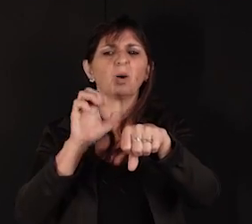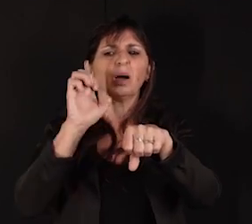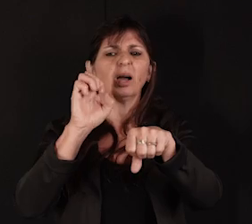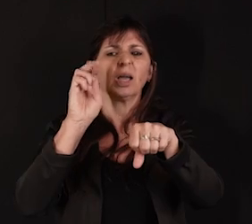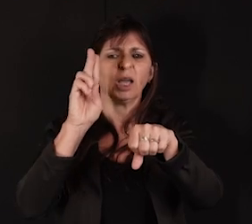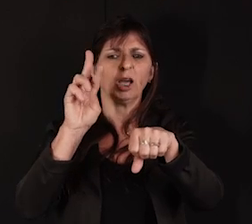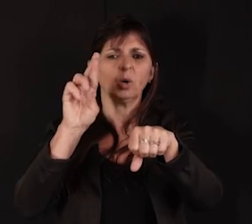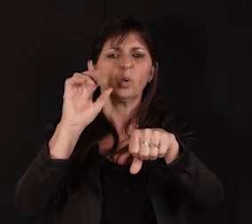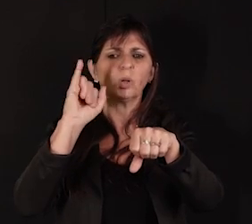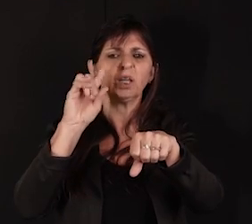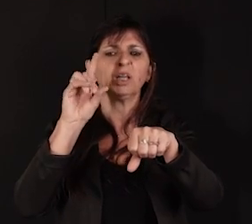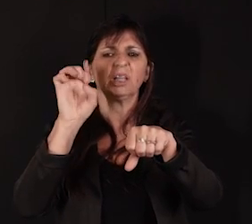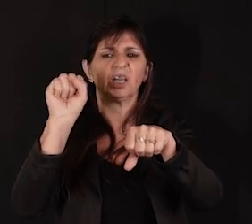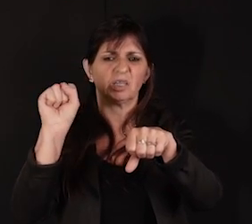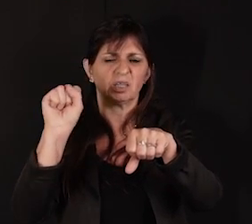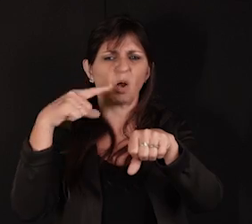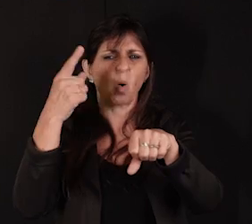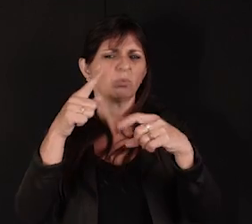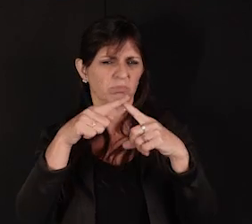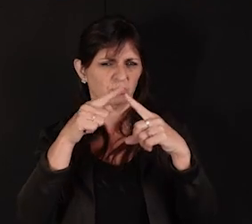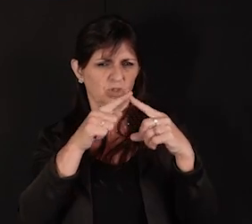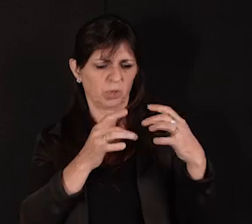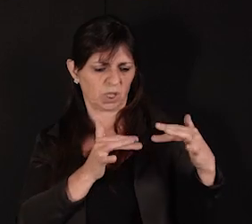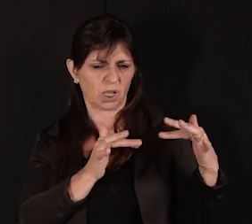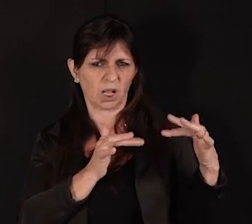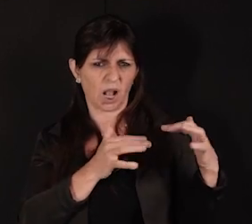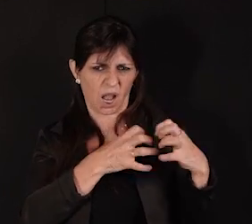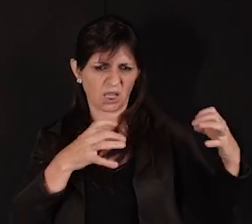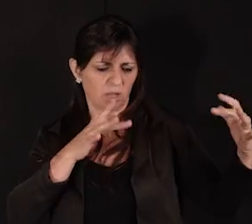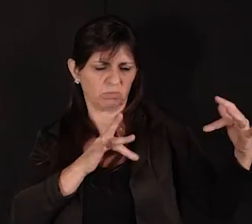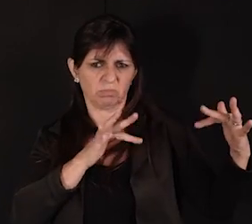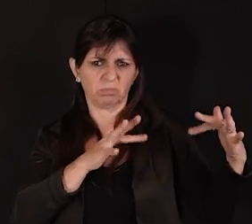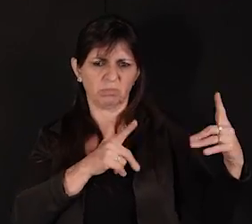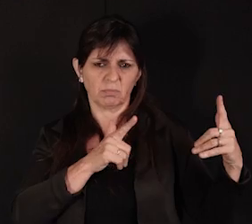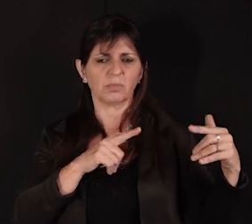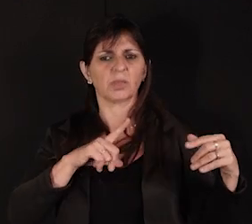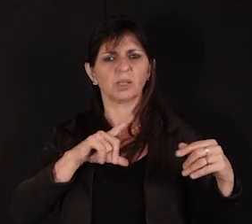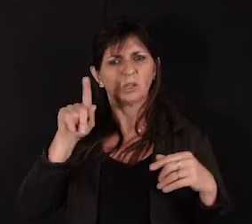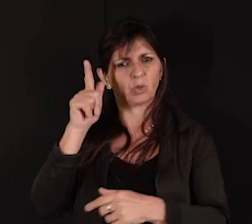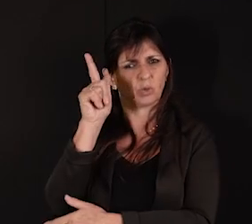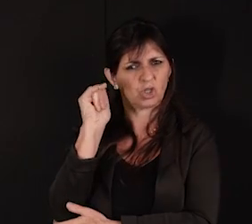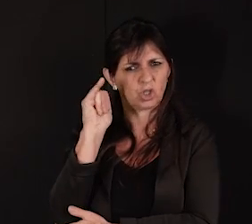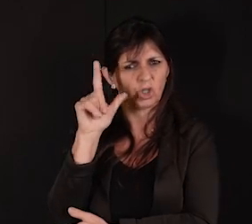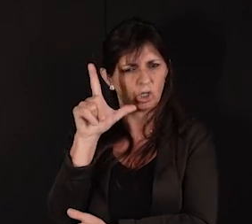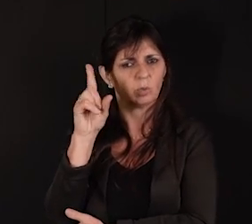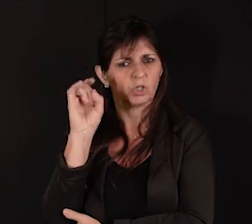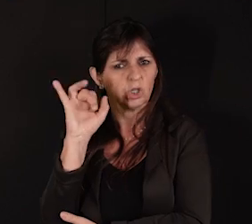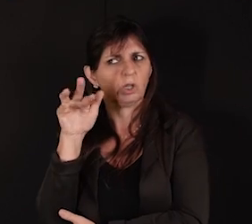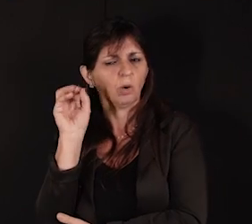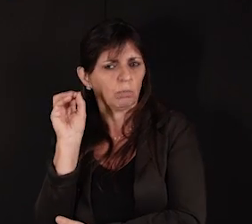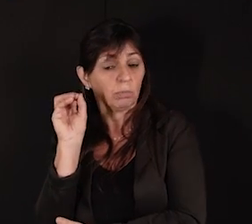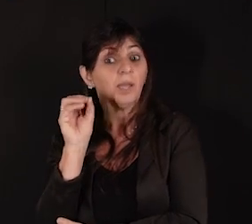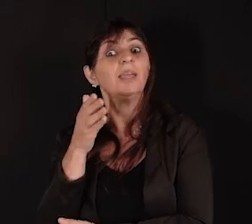gaita de botão. Depois, mais tarde, entrou o Chico Brasil. E o Chiquito e o Gildinho eram os gaiteiros de gaita piana, né? E eu entrei